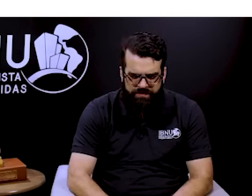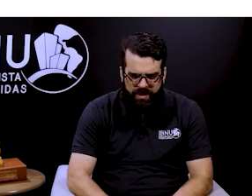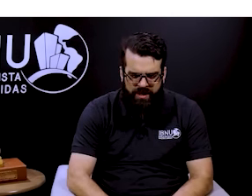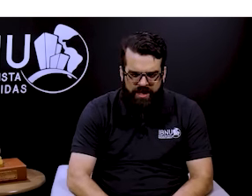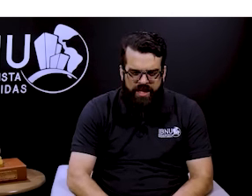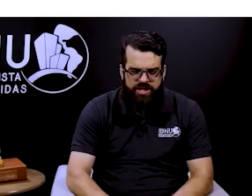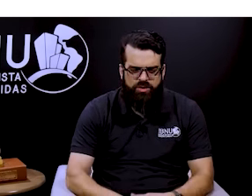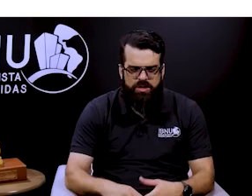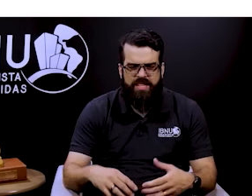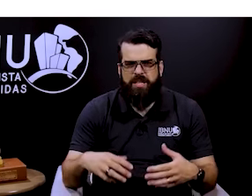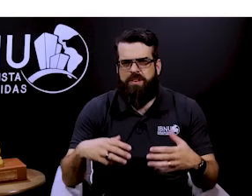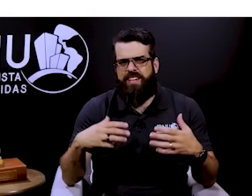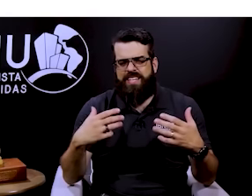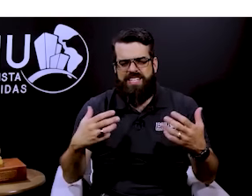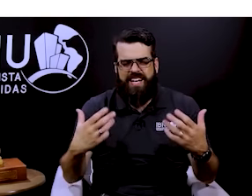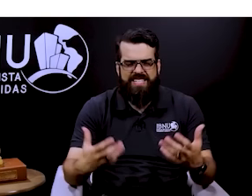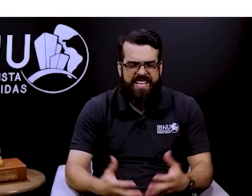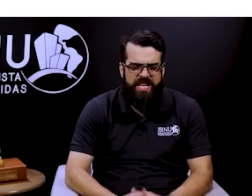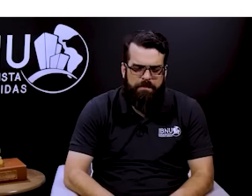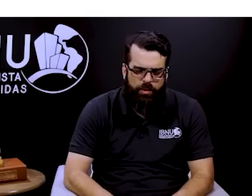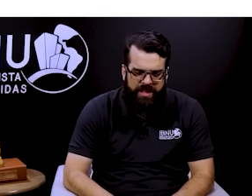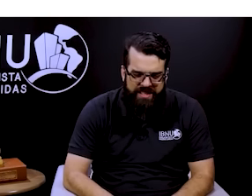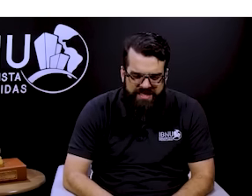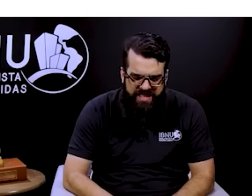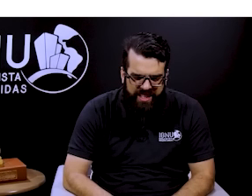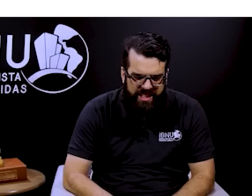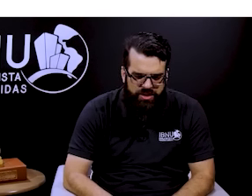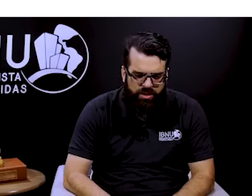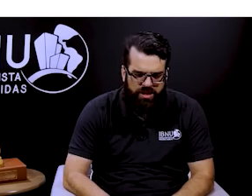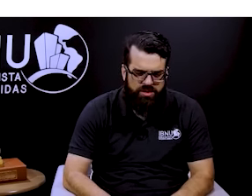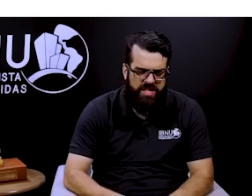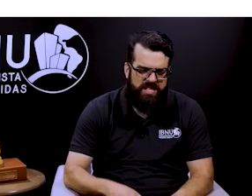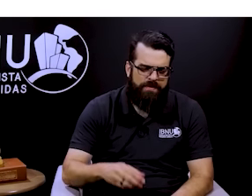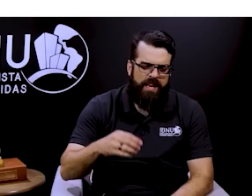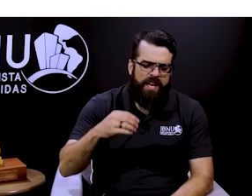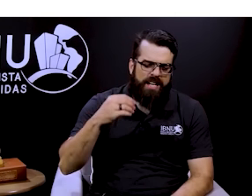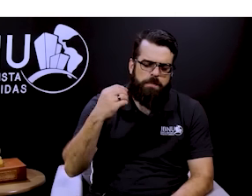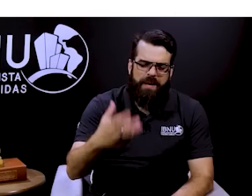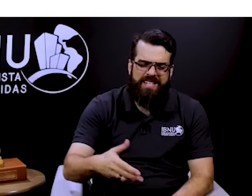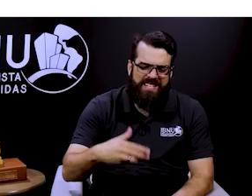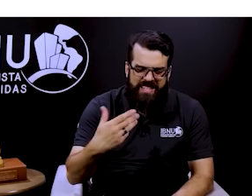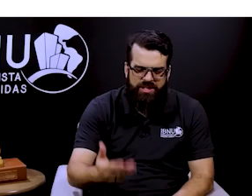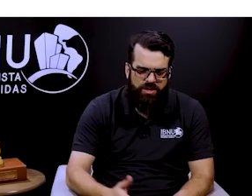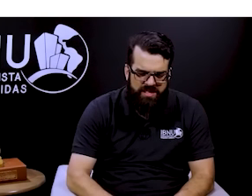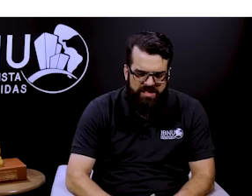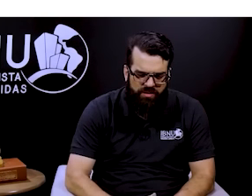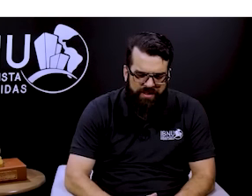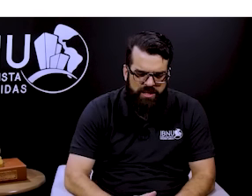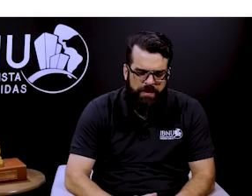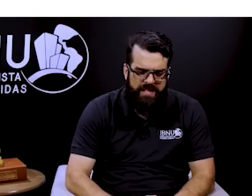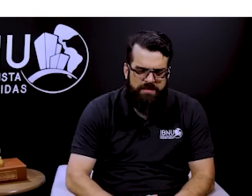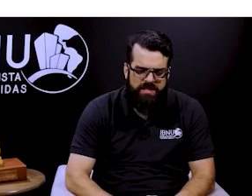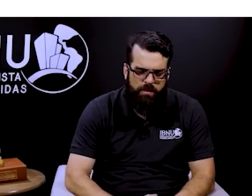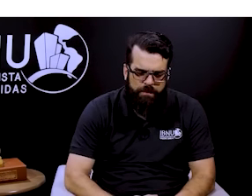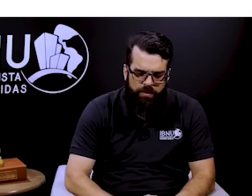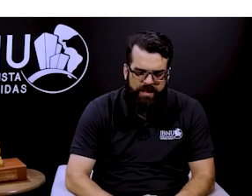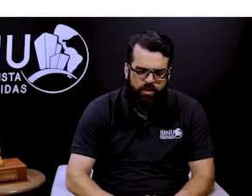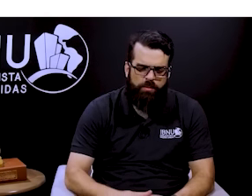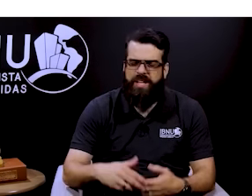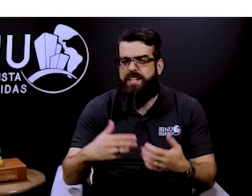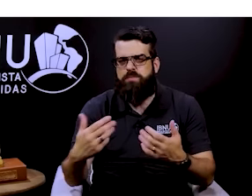humano. Jesus ele também vai criticar essa hipocrisia religiosa, ou seja, as práticas religiosas que são feitas para